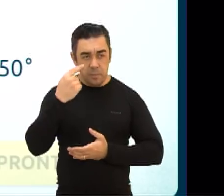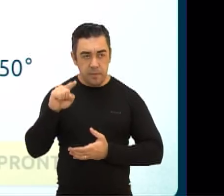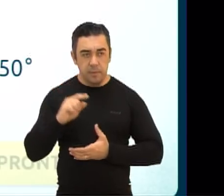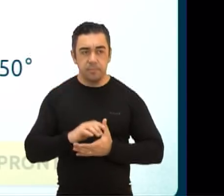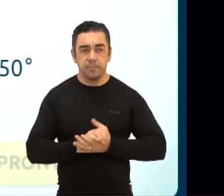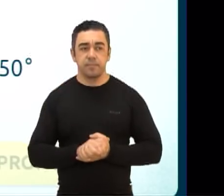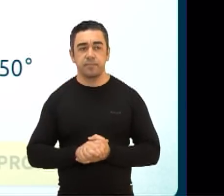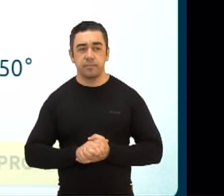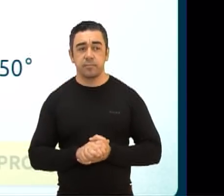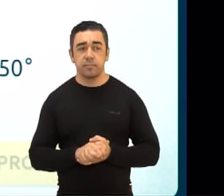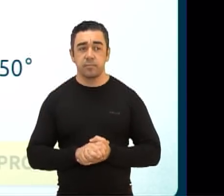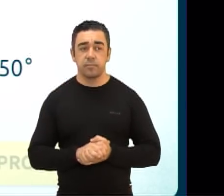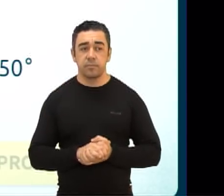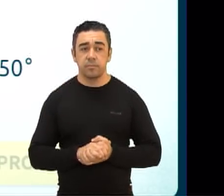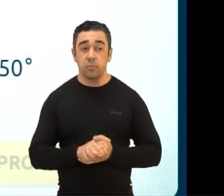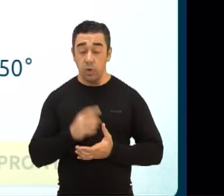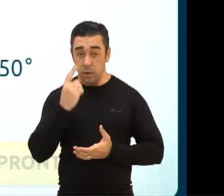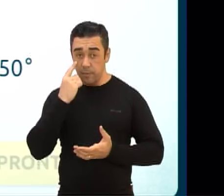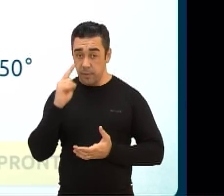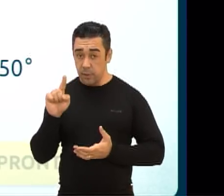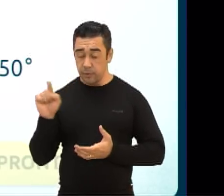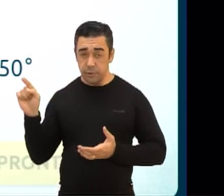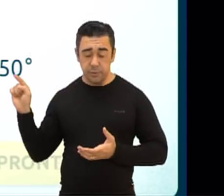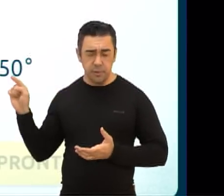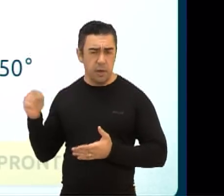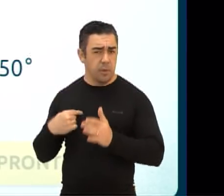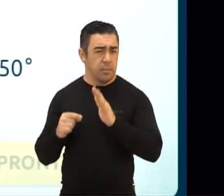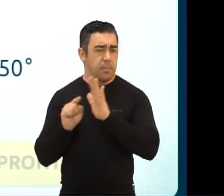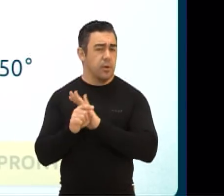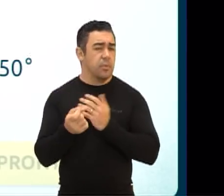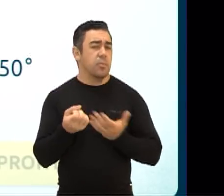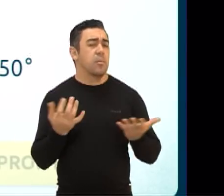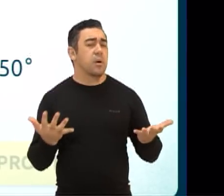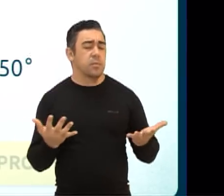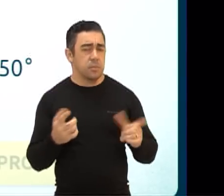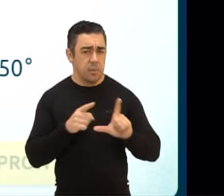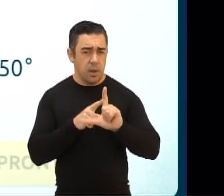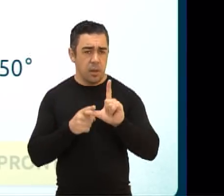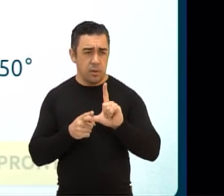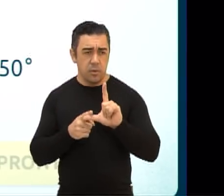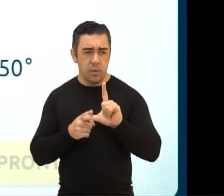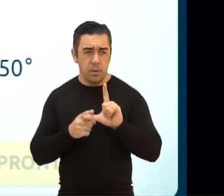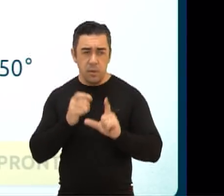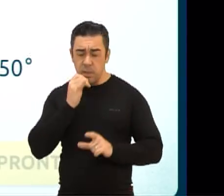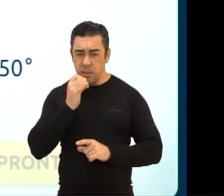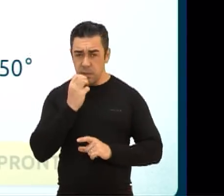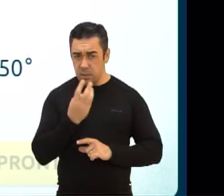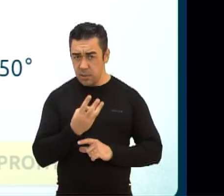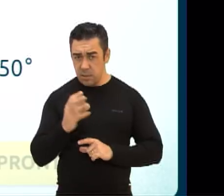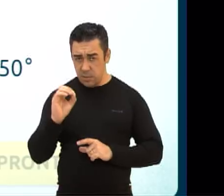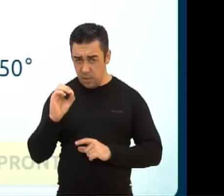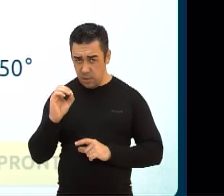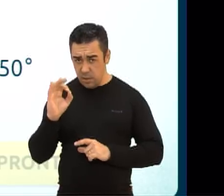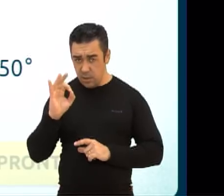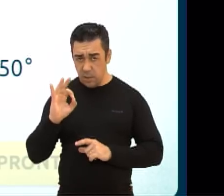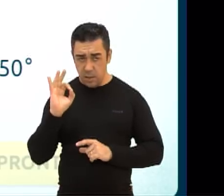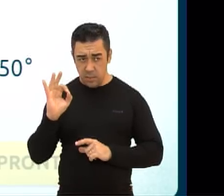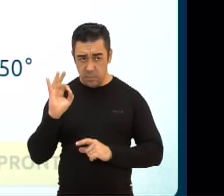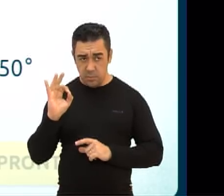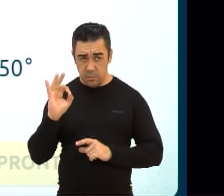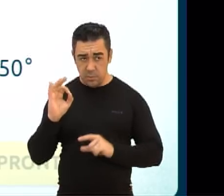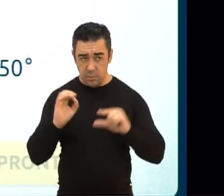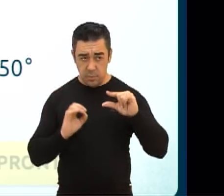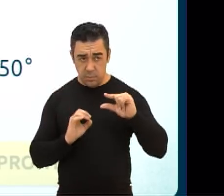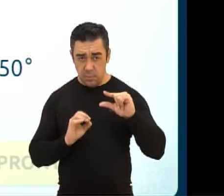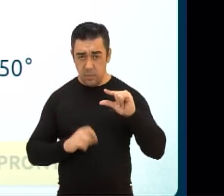jogo. Vejamos aqui. Que ângulo que nós temos agora? Será que é um ângulo de 30 graus? Um